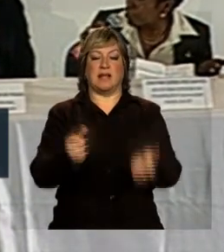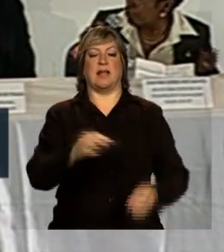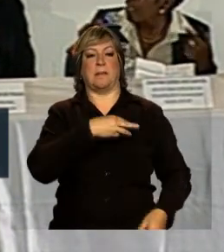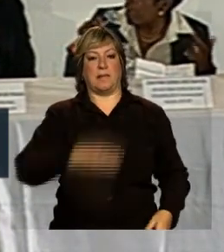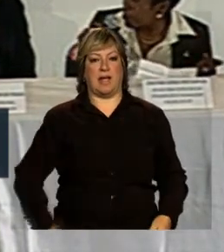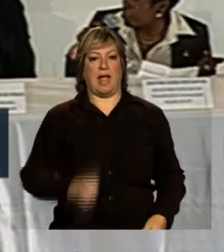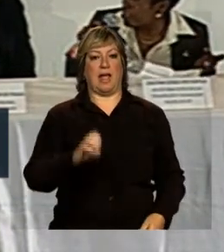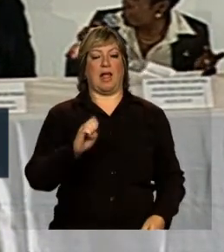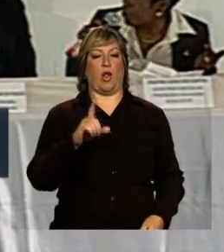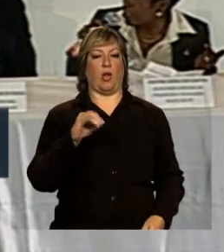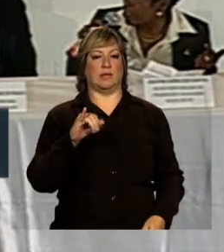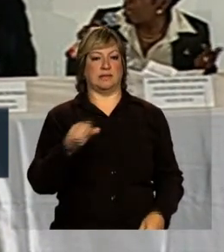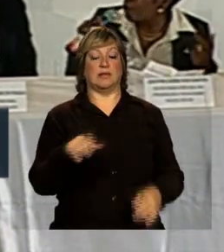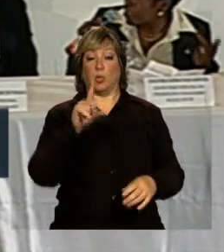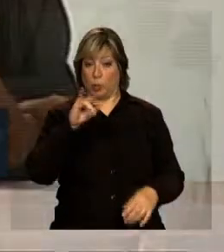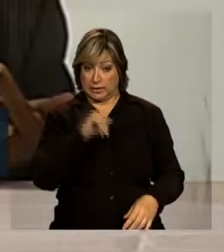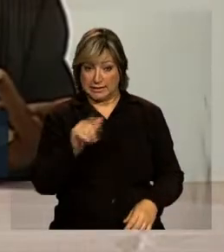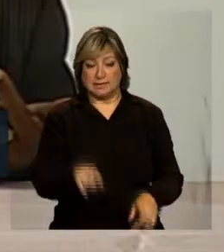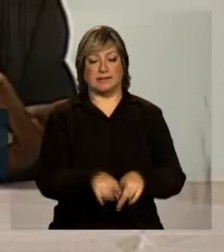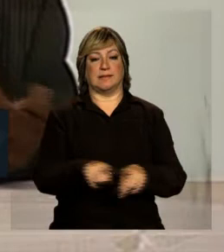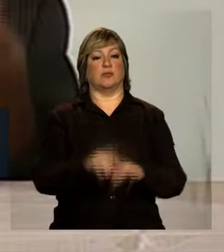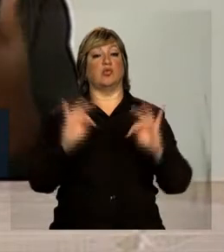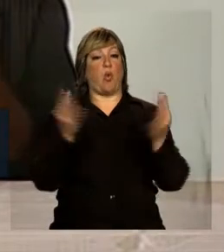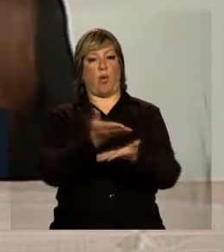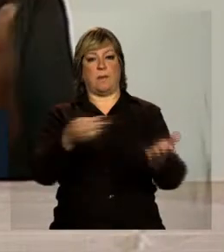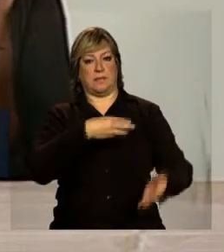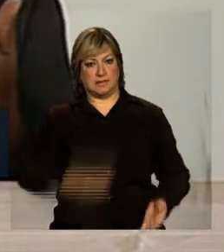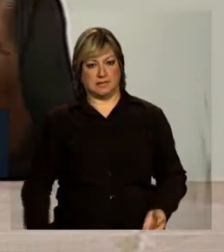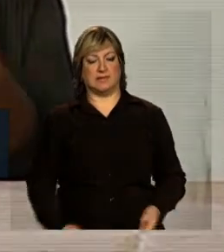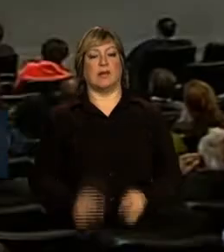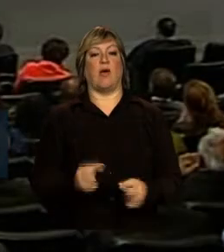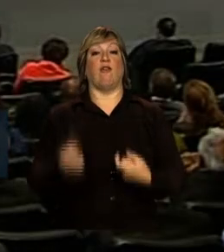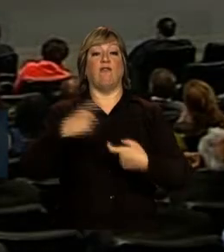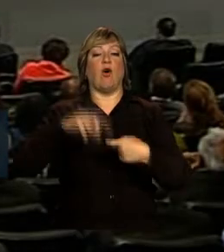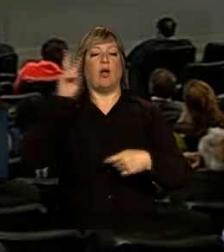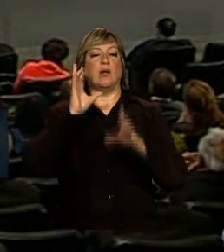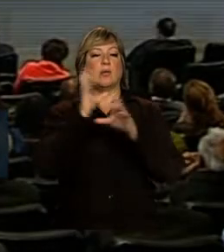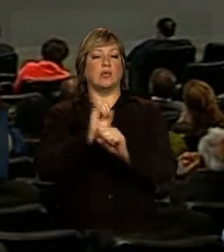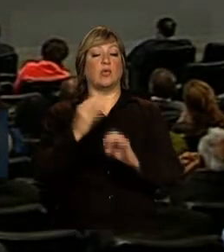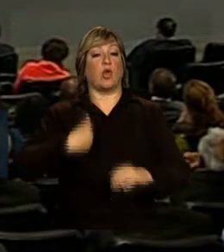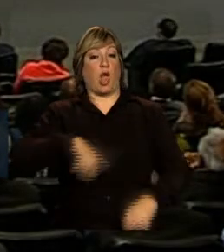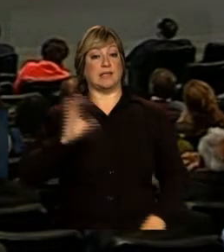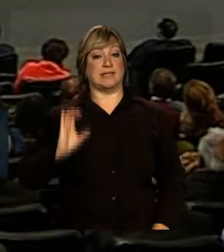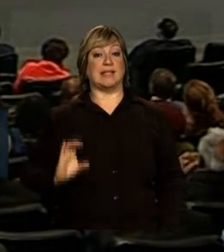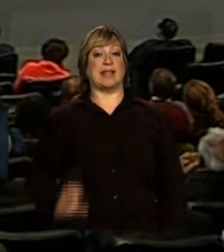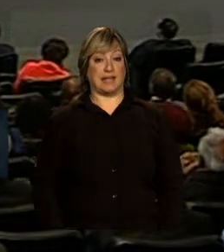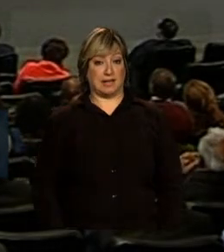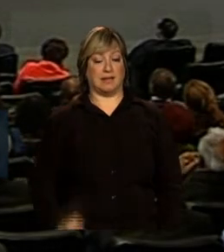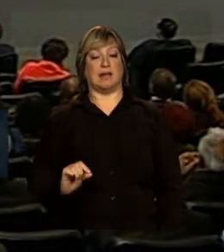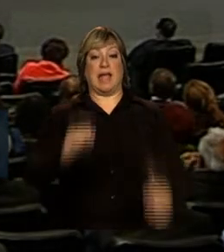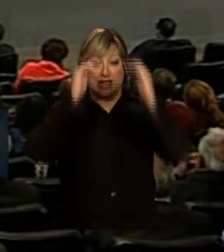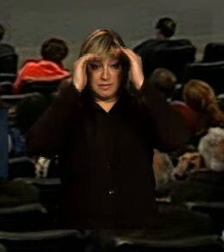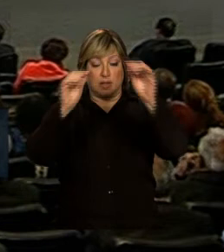ministra Matilde, a ministra Ana de Holanda por essas iniciativas. Então, a resgatar a toda a nossa cidadania, todo o respeito